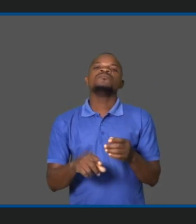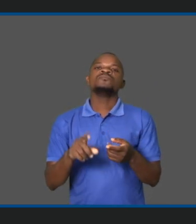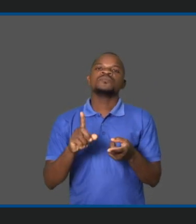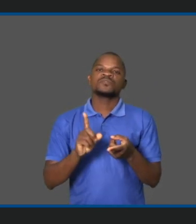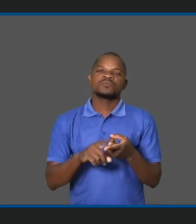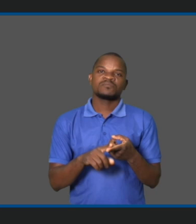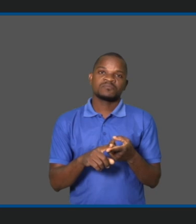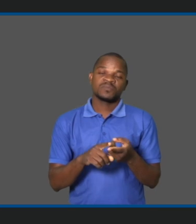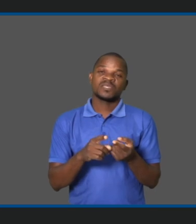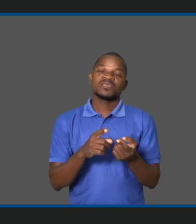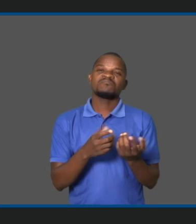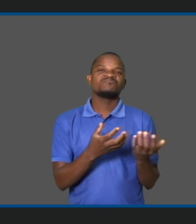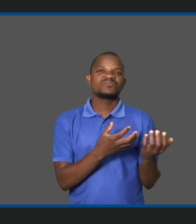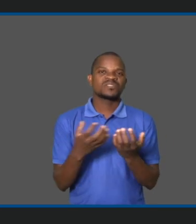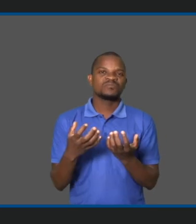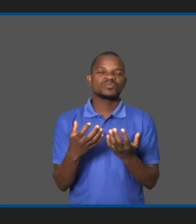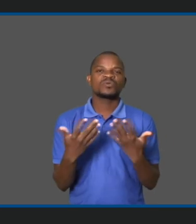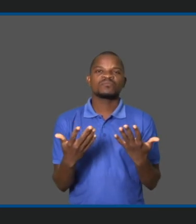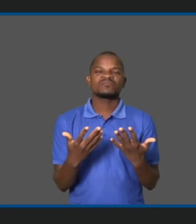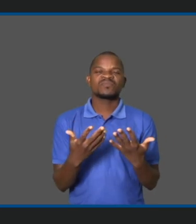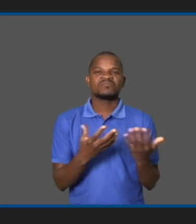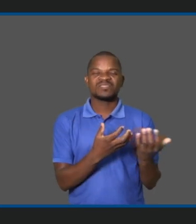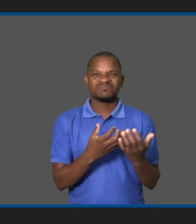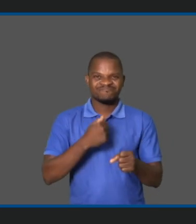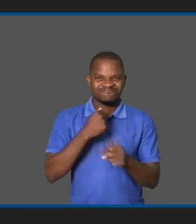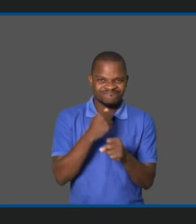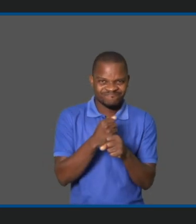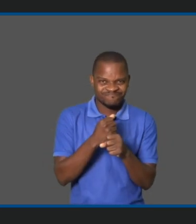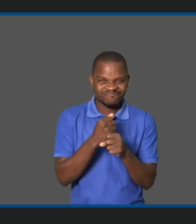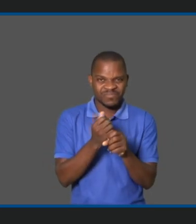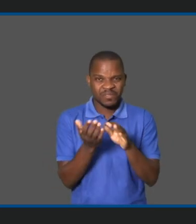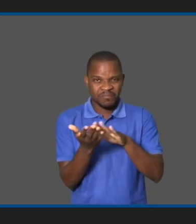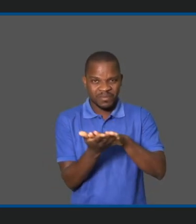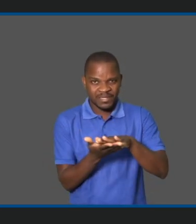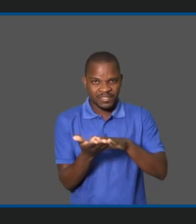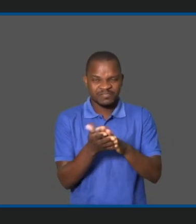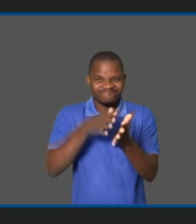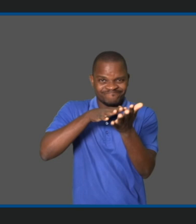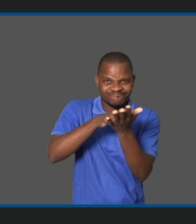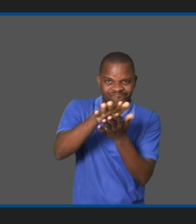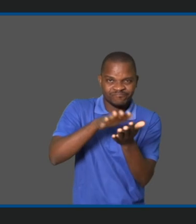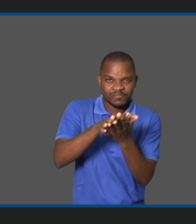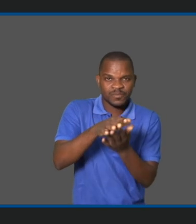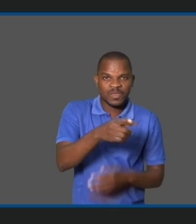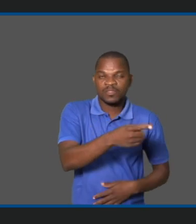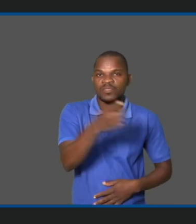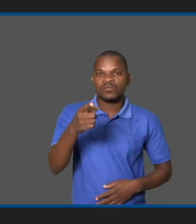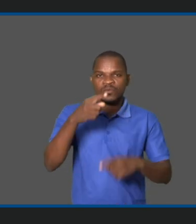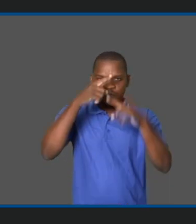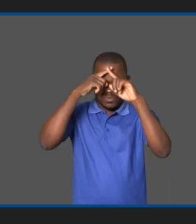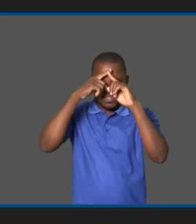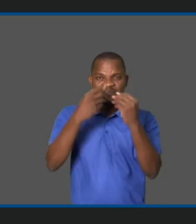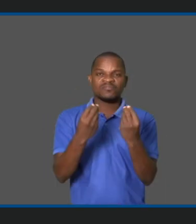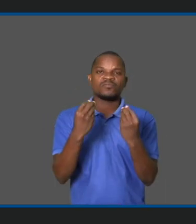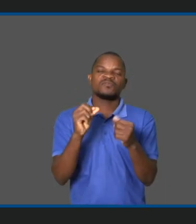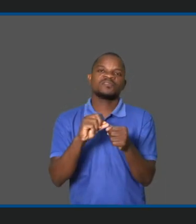trabalho de base para que a polícia compreenda o que fazer neste período. O que fazer neste período não significa